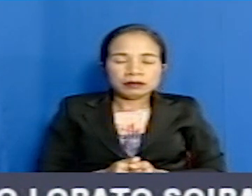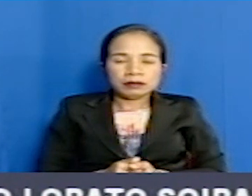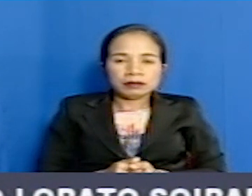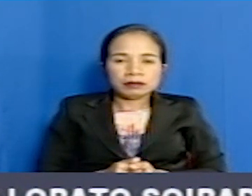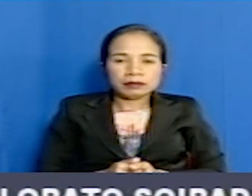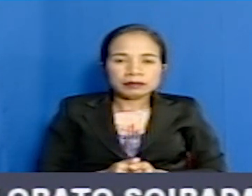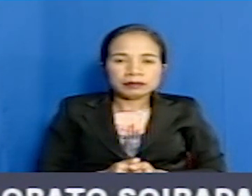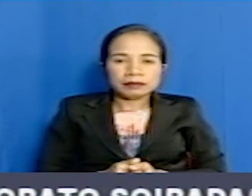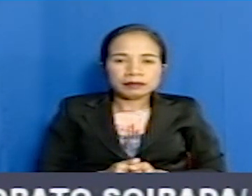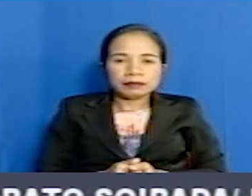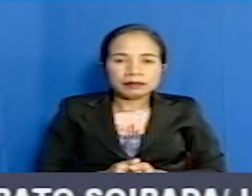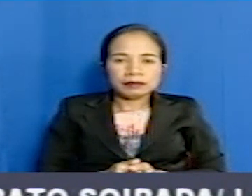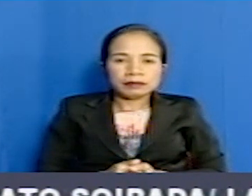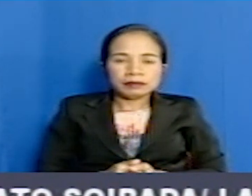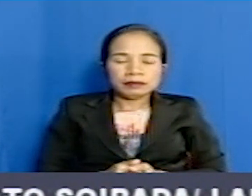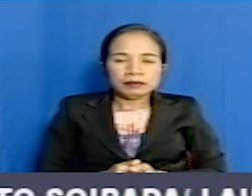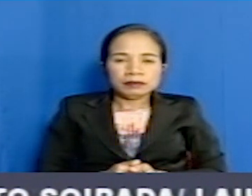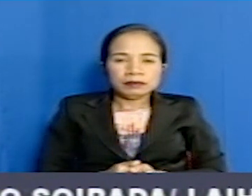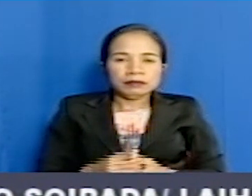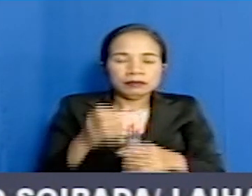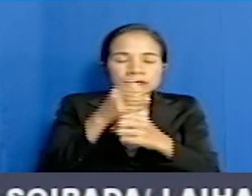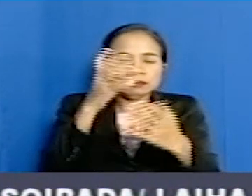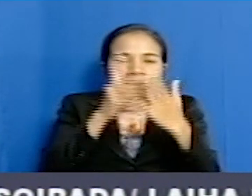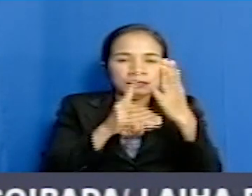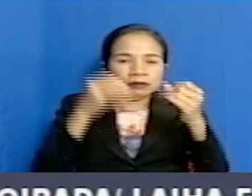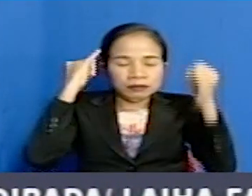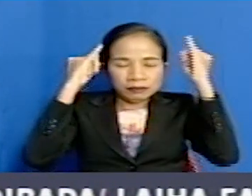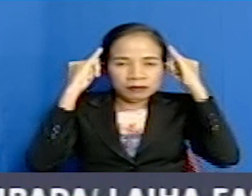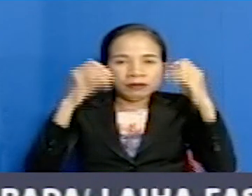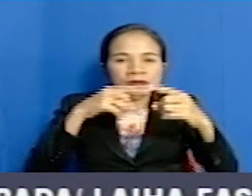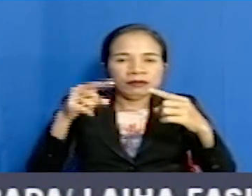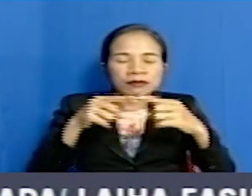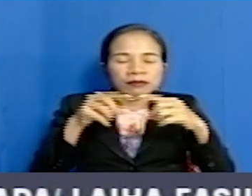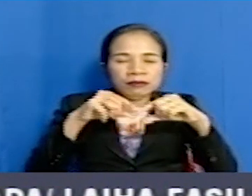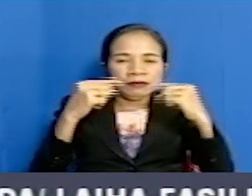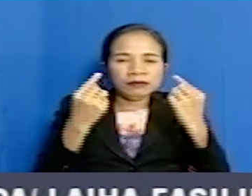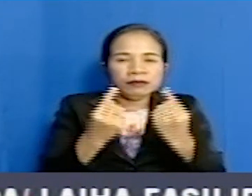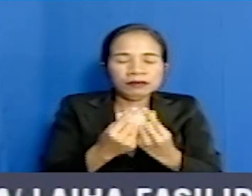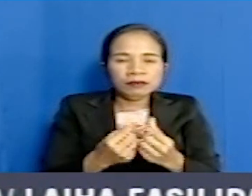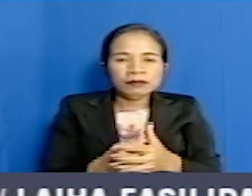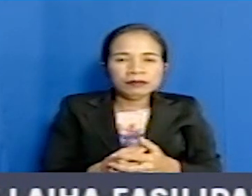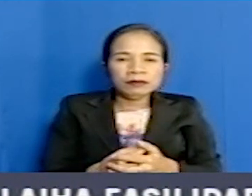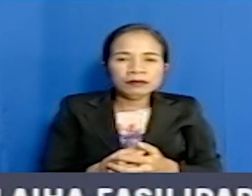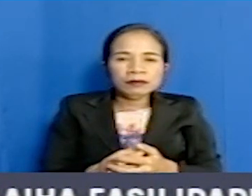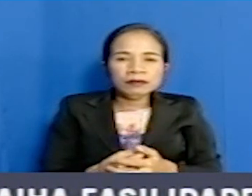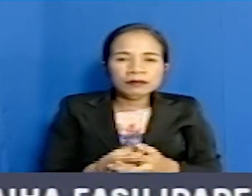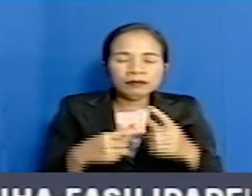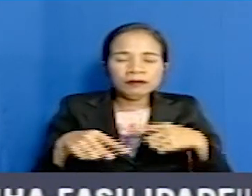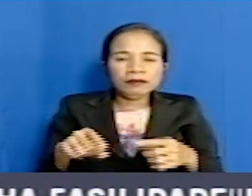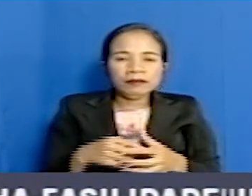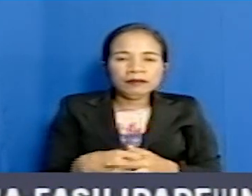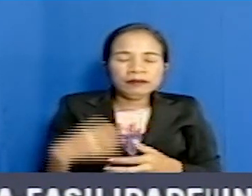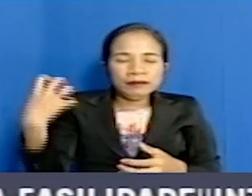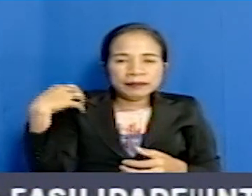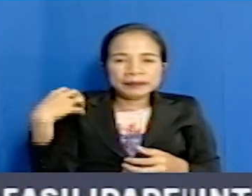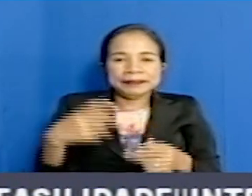relevante para turunnya hori prepara dadu su informasaun Pangkira ekipa ba iha sirani esquadra ka ba iha sirani